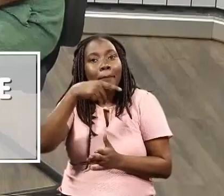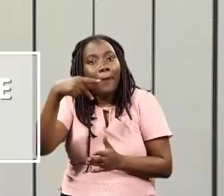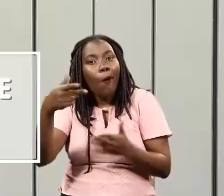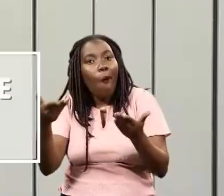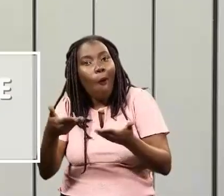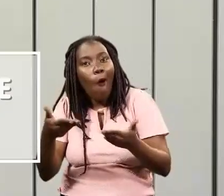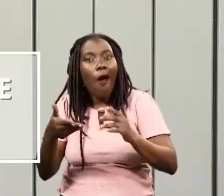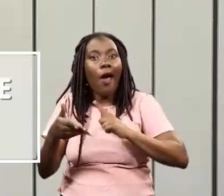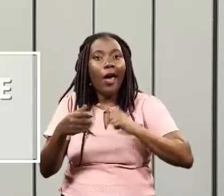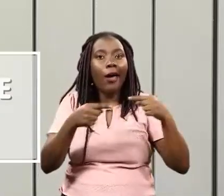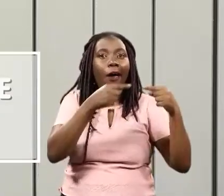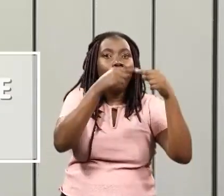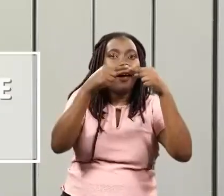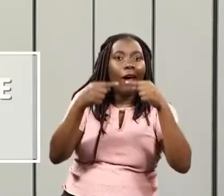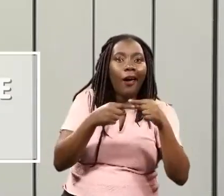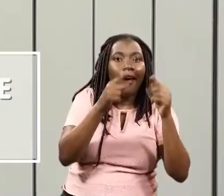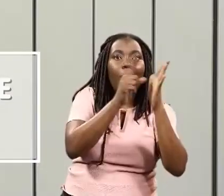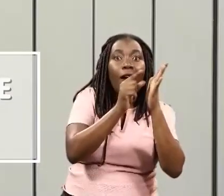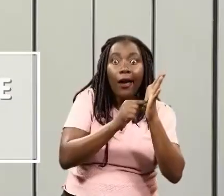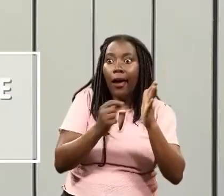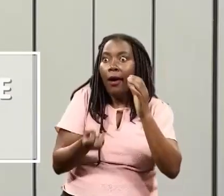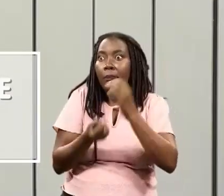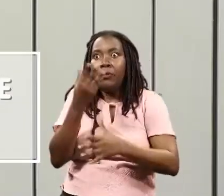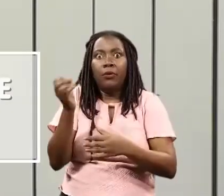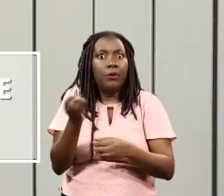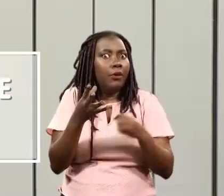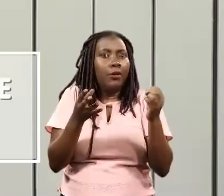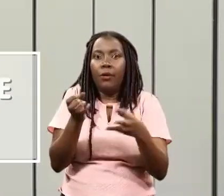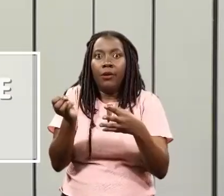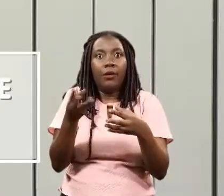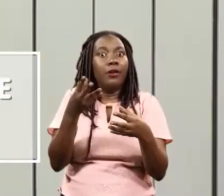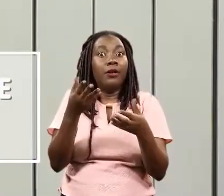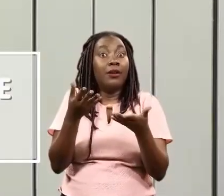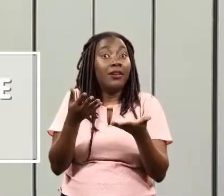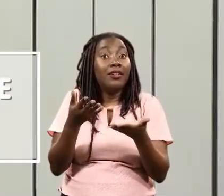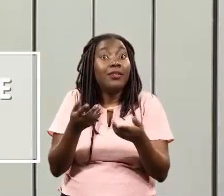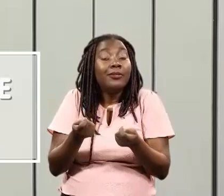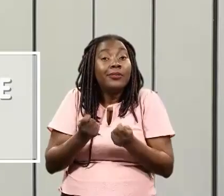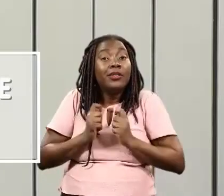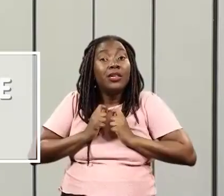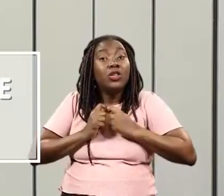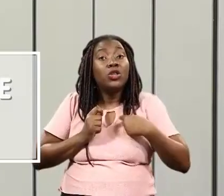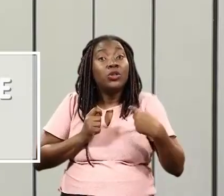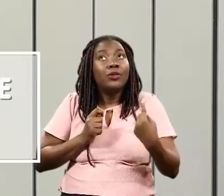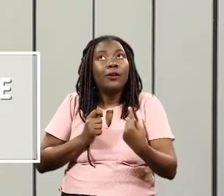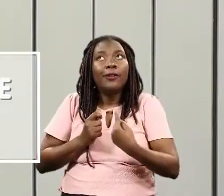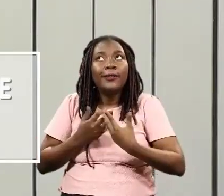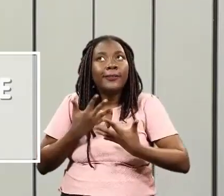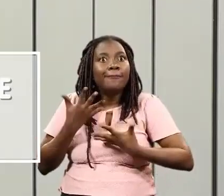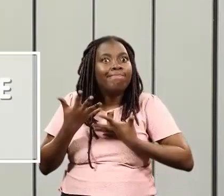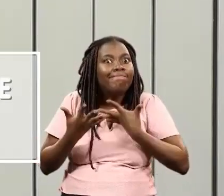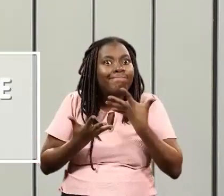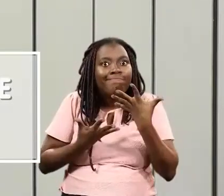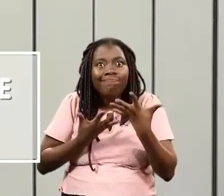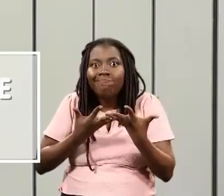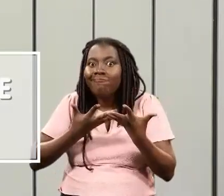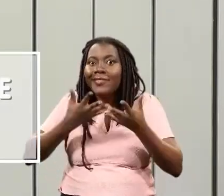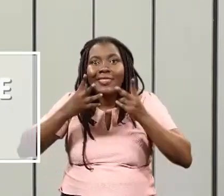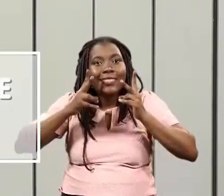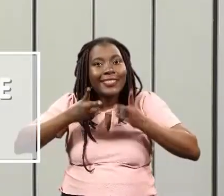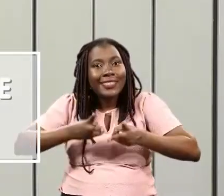tem ali uma rede social hoje, mas amanhã já tem outra e outra e outra, e isso faz com que nós estejamos